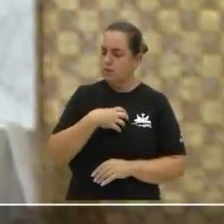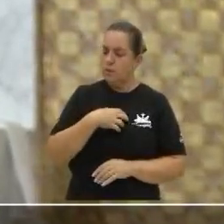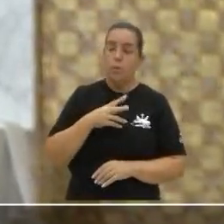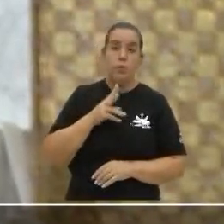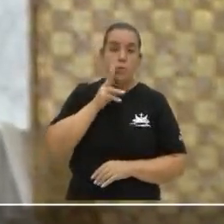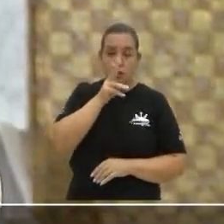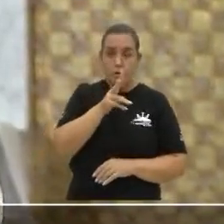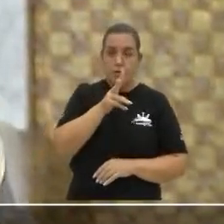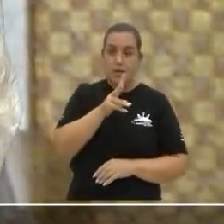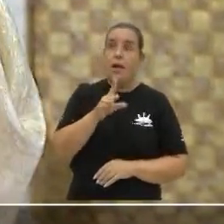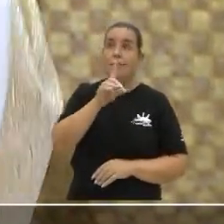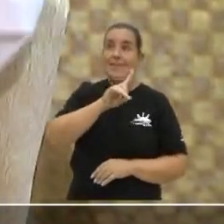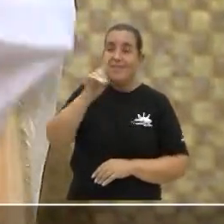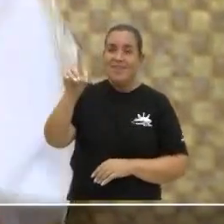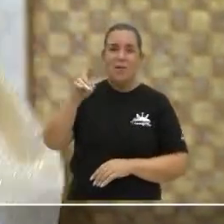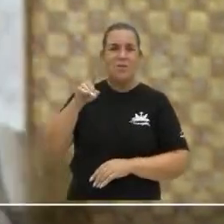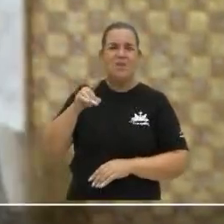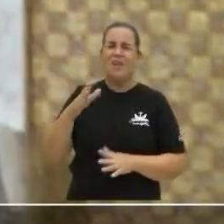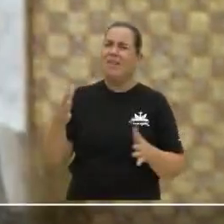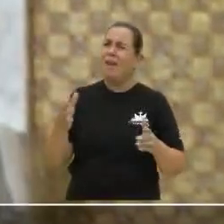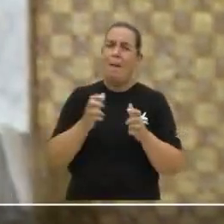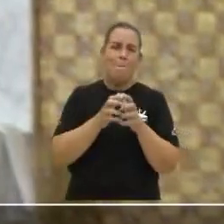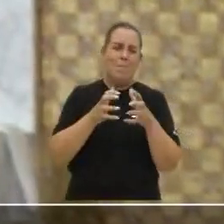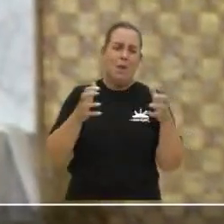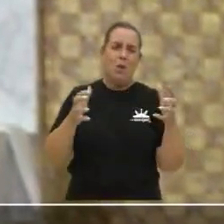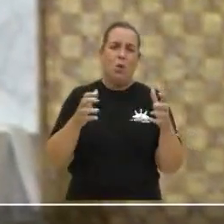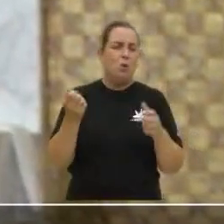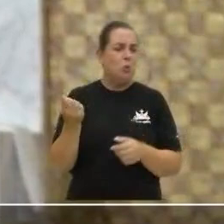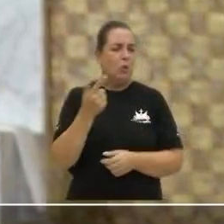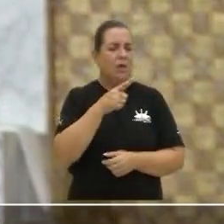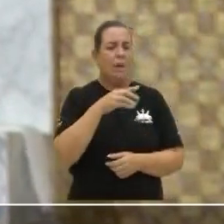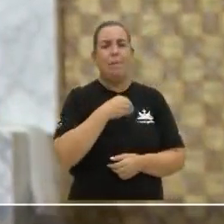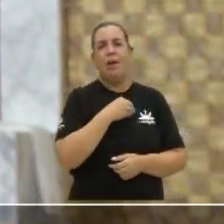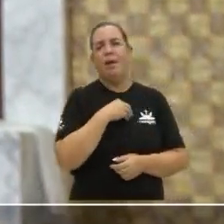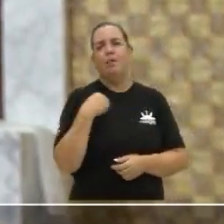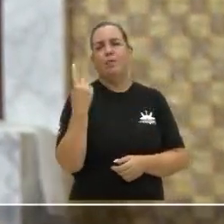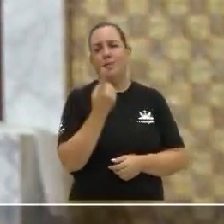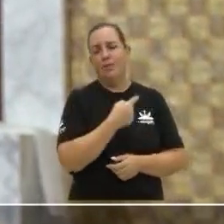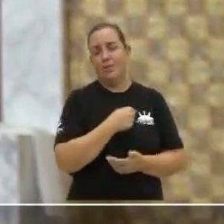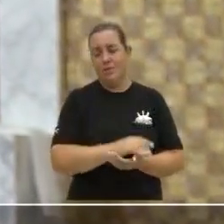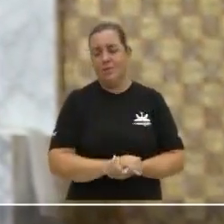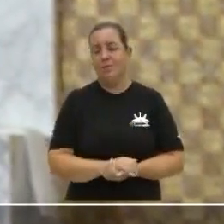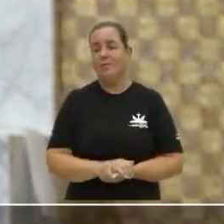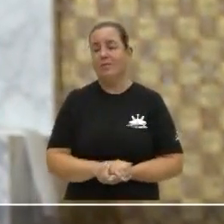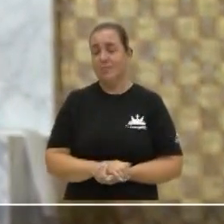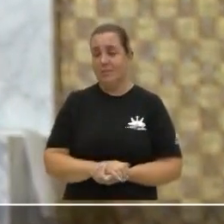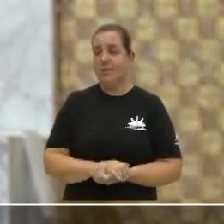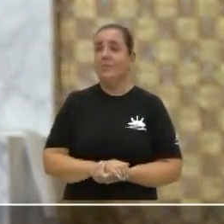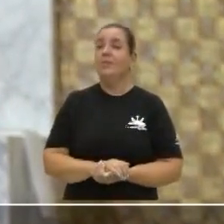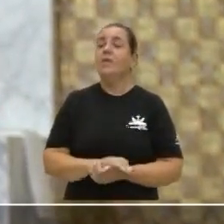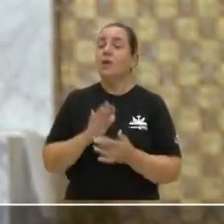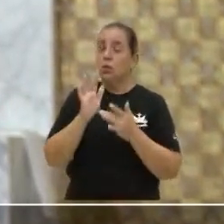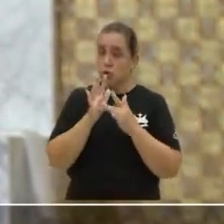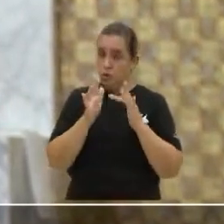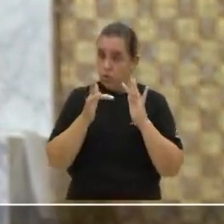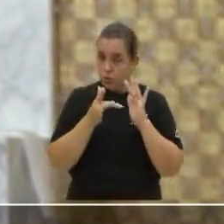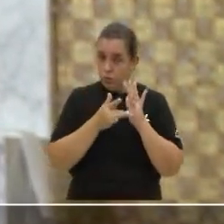fortalecidos, que Deus é maior que os nossos pecados. É claro que Jesus se valeu de